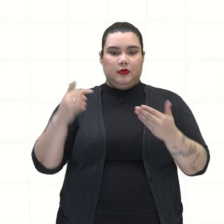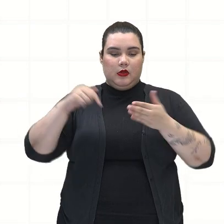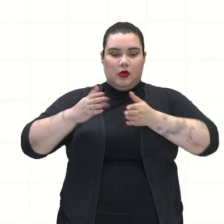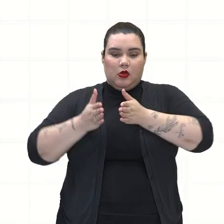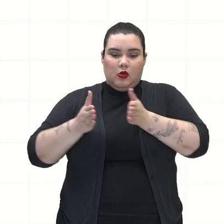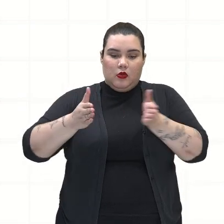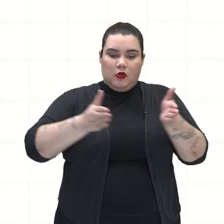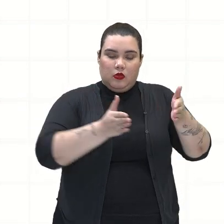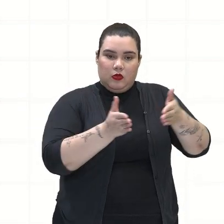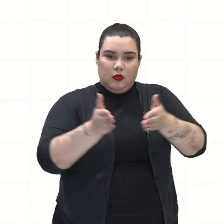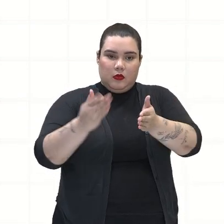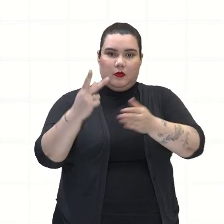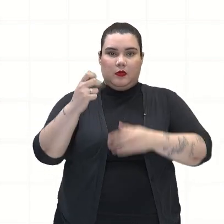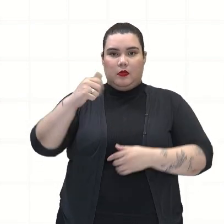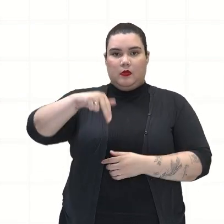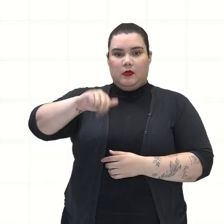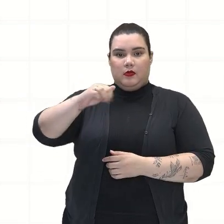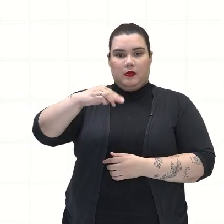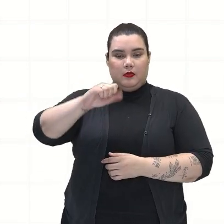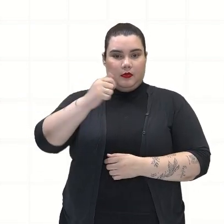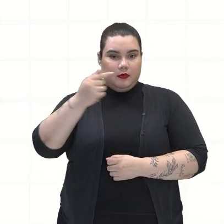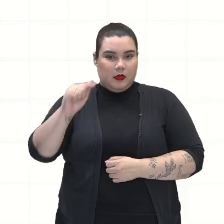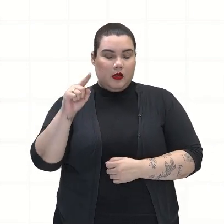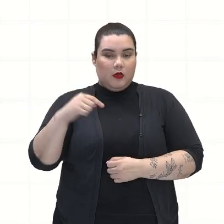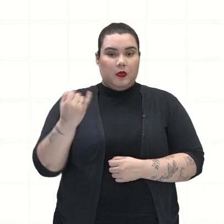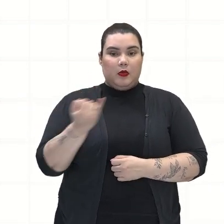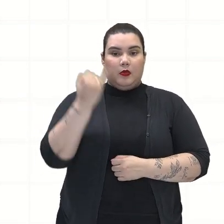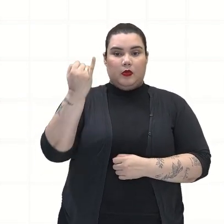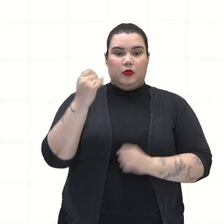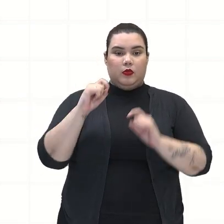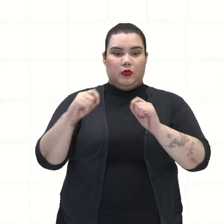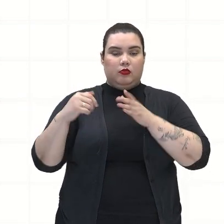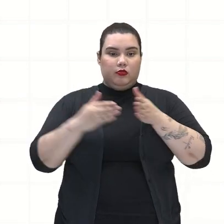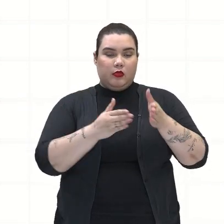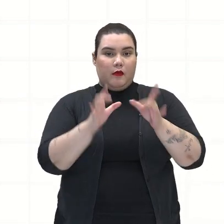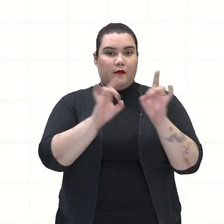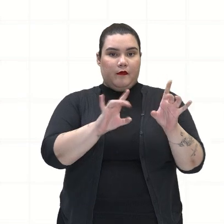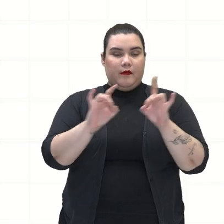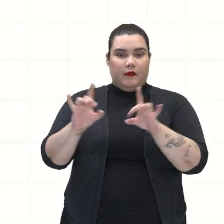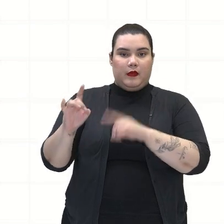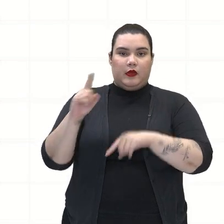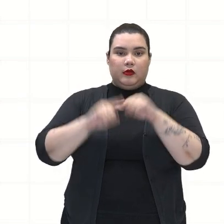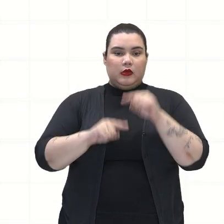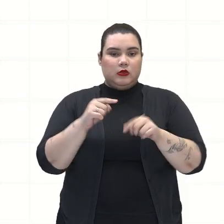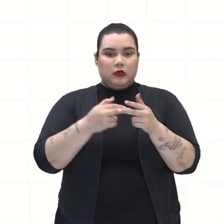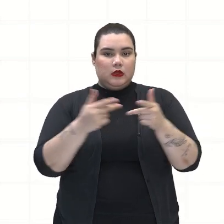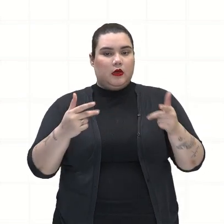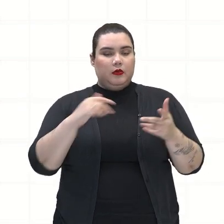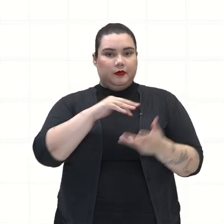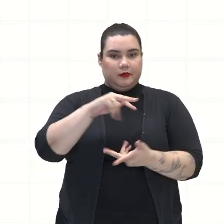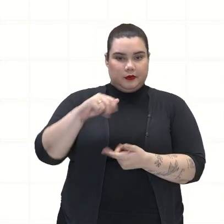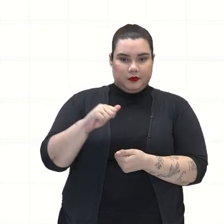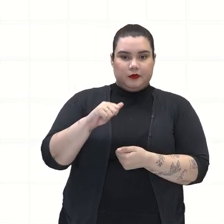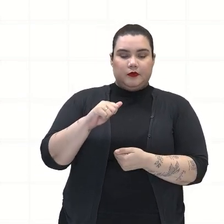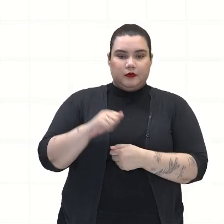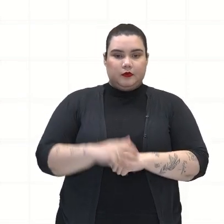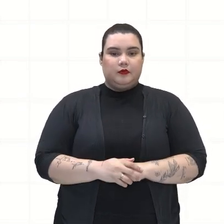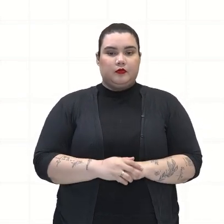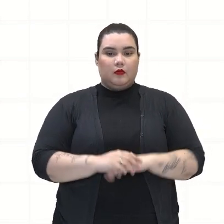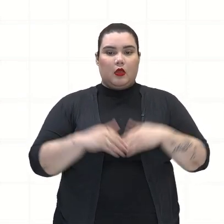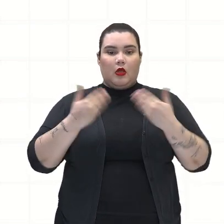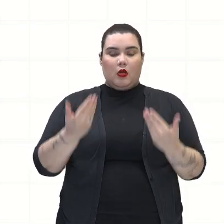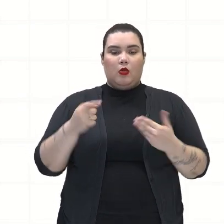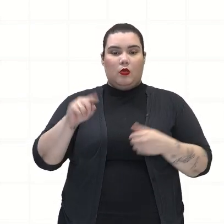uma importante o quê? Rota comercial para o comércio mundial. O canal é usado